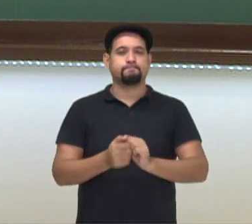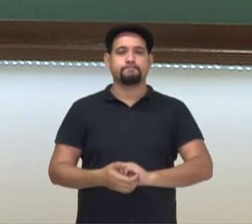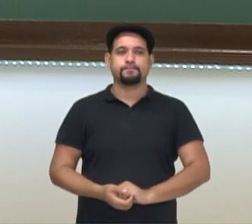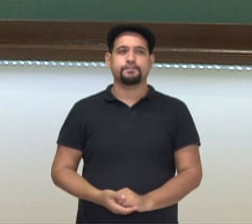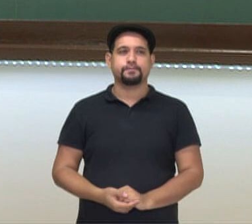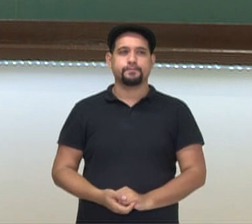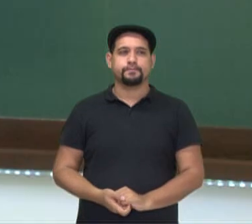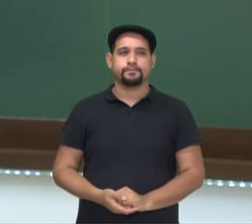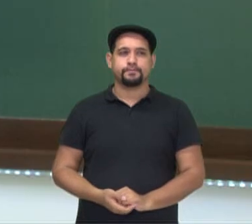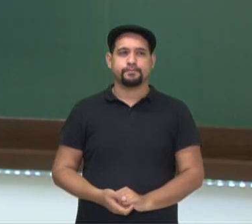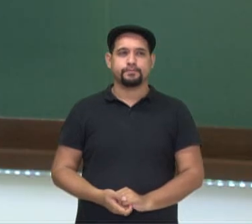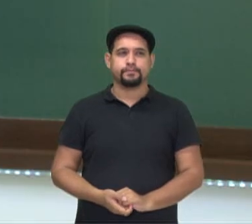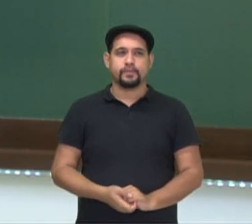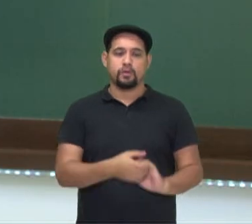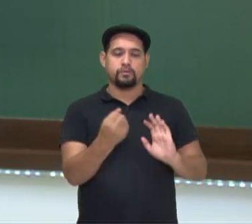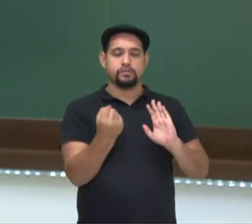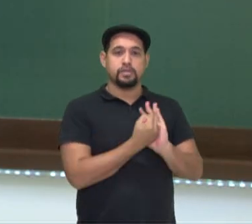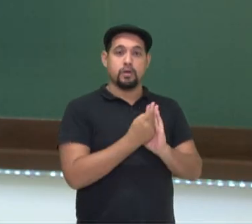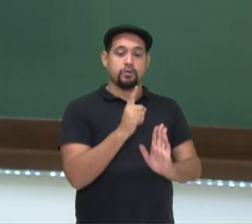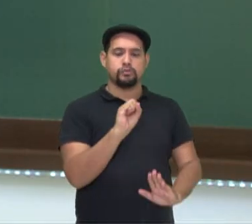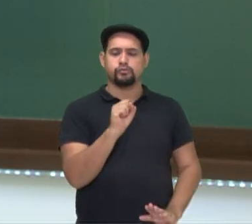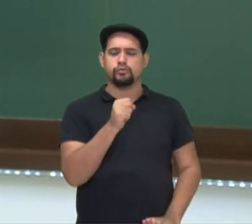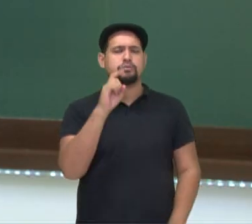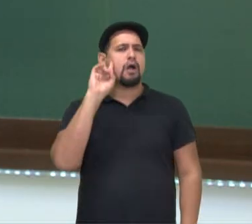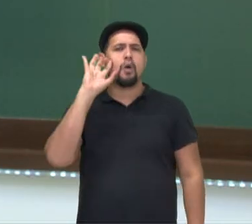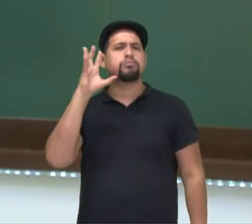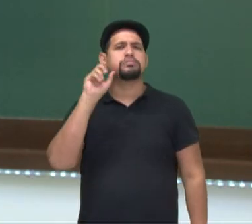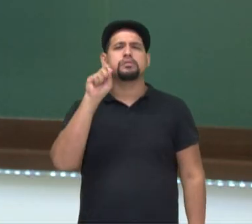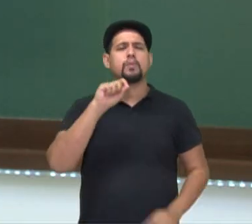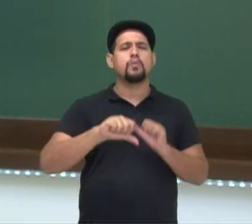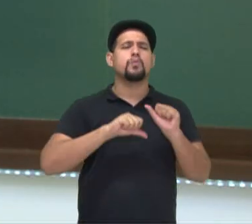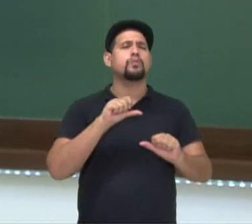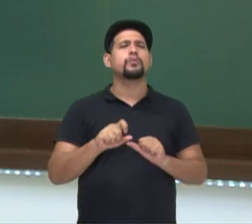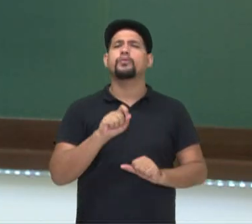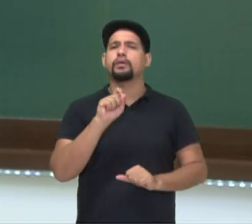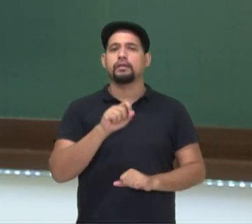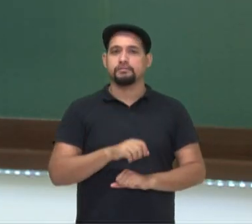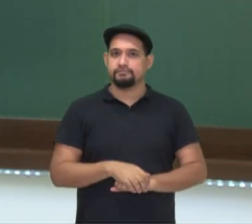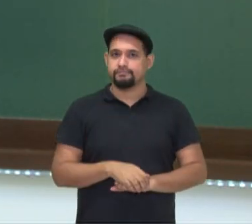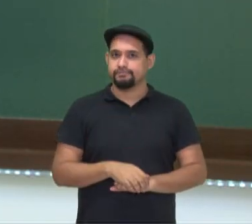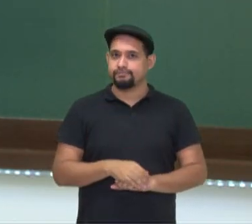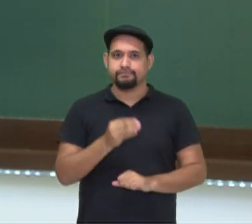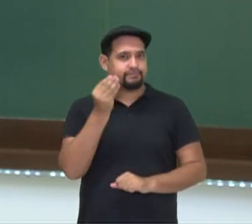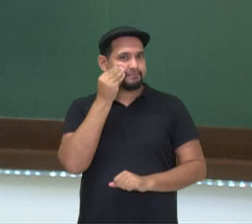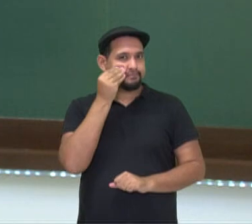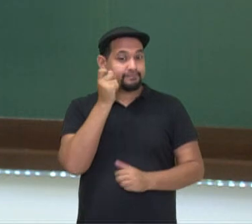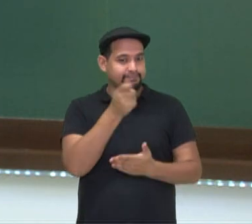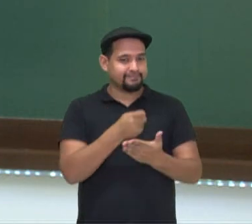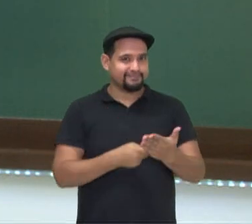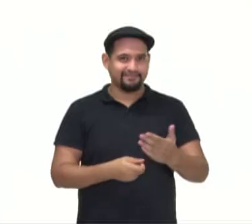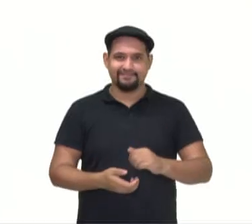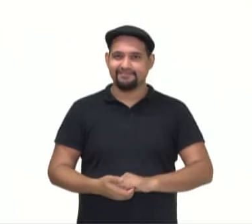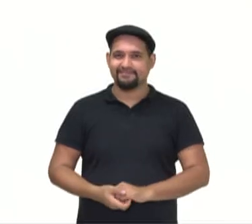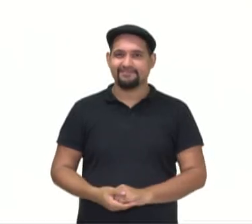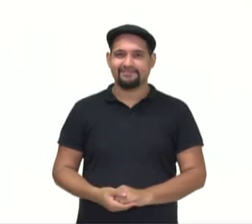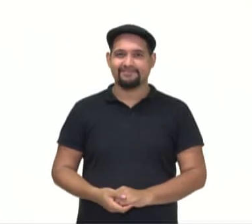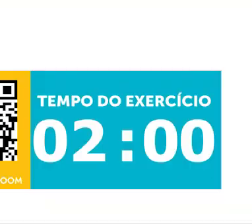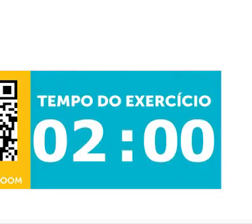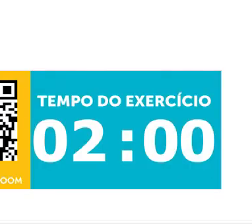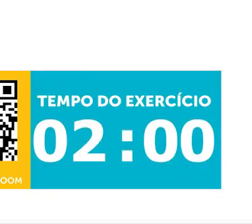presentes. A partir do século XVIII, o que muda na arte circense? Vamos lá? Anotando.